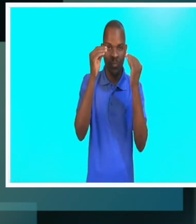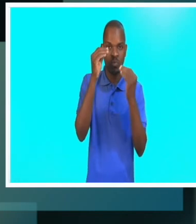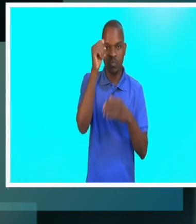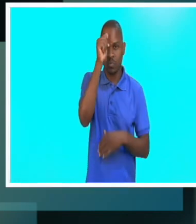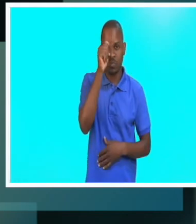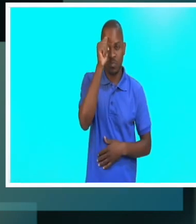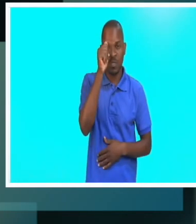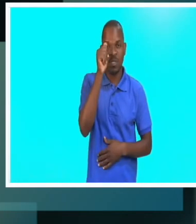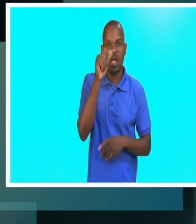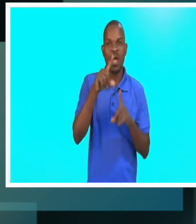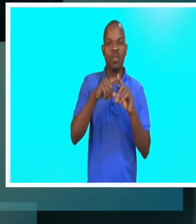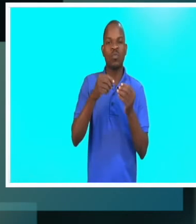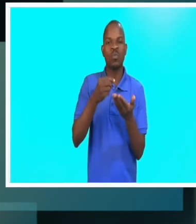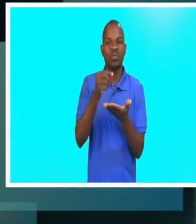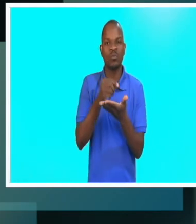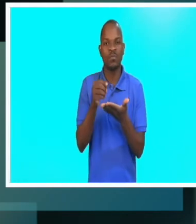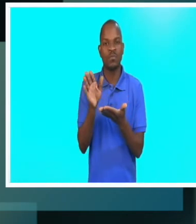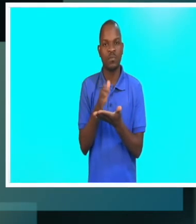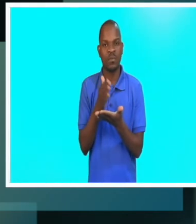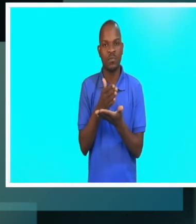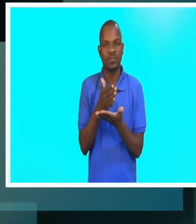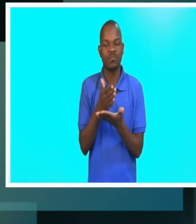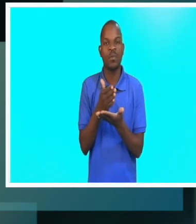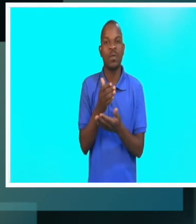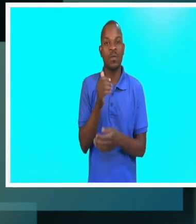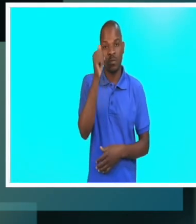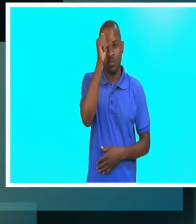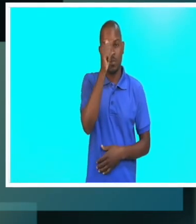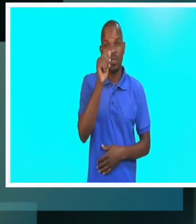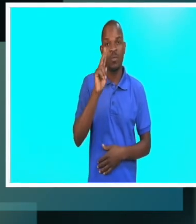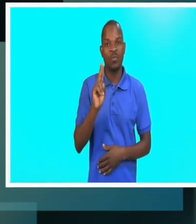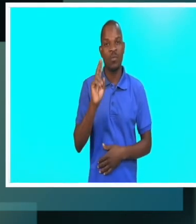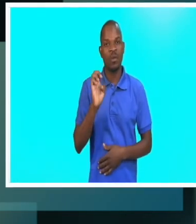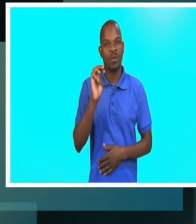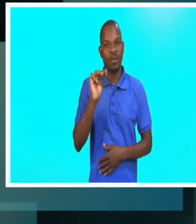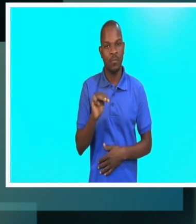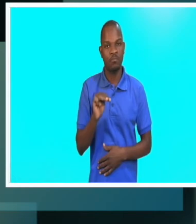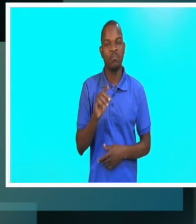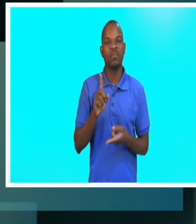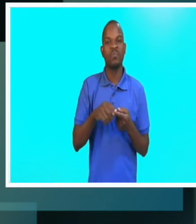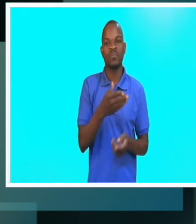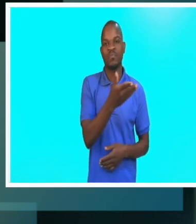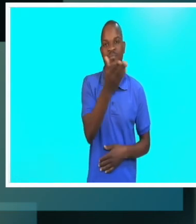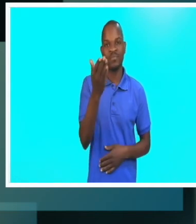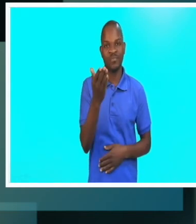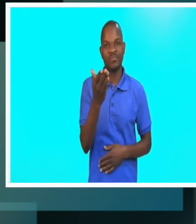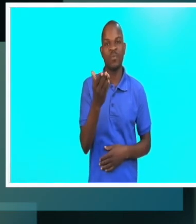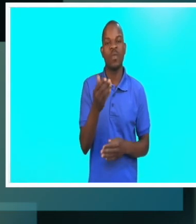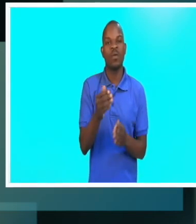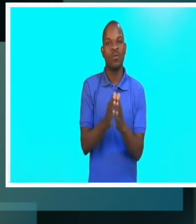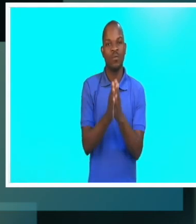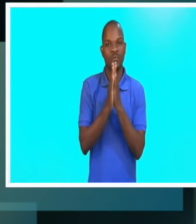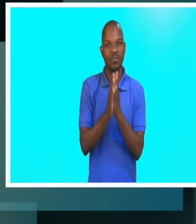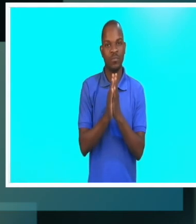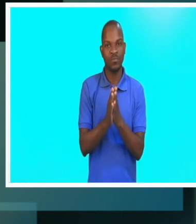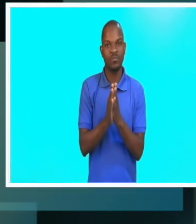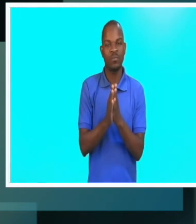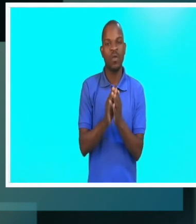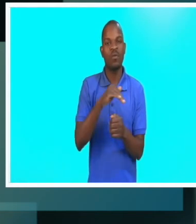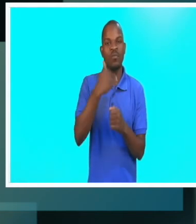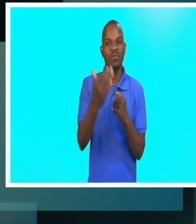licenciatura de literatura moçambicana na Universidade Eduardo Monjano. Para si, que esteve na nossa companhia, o nosso muito